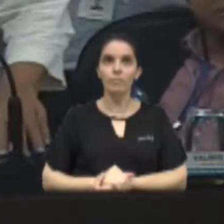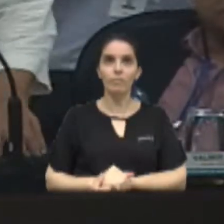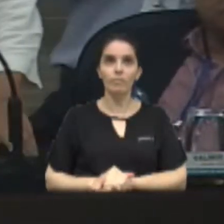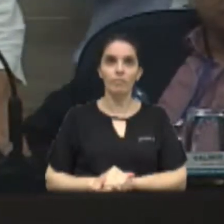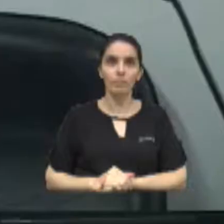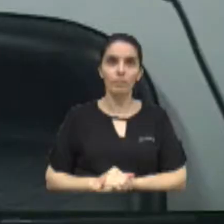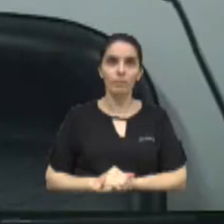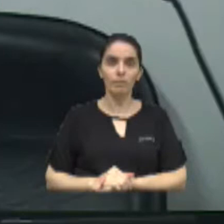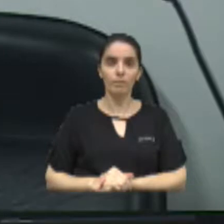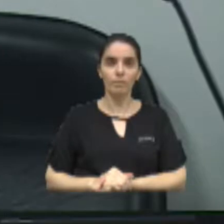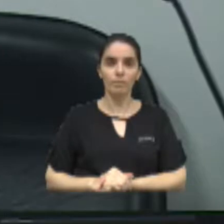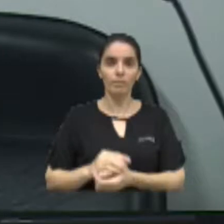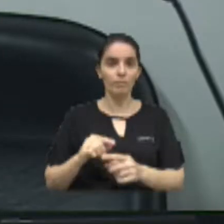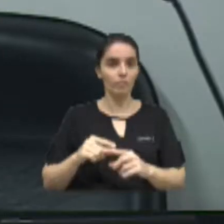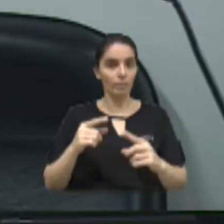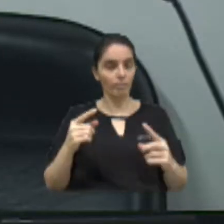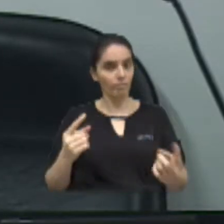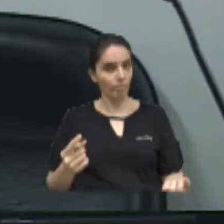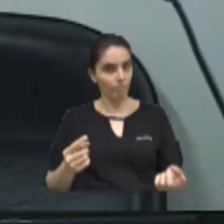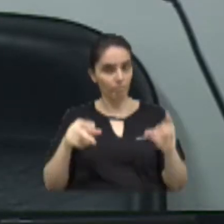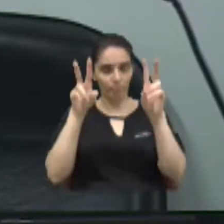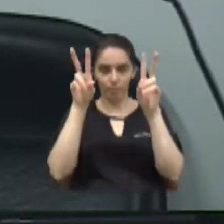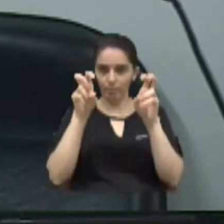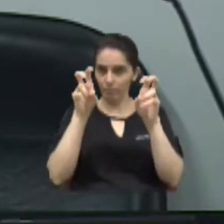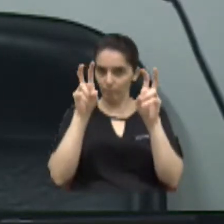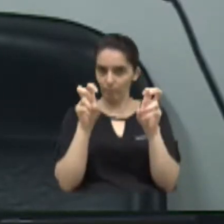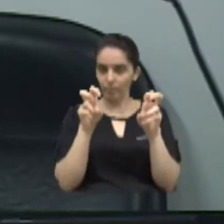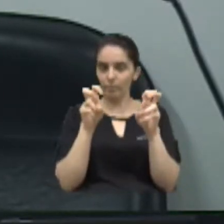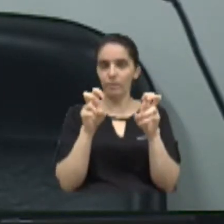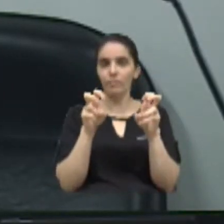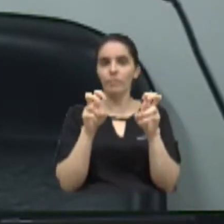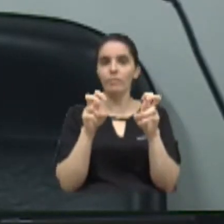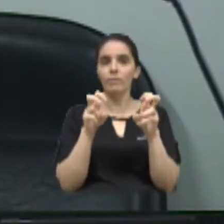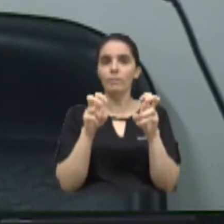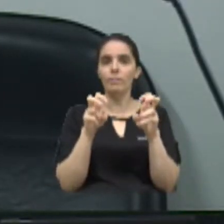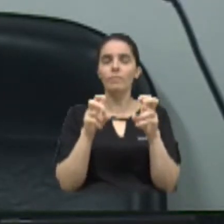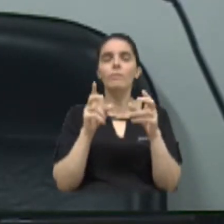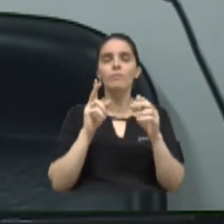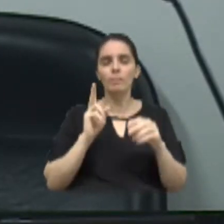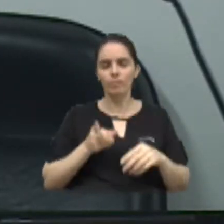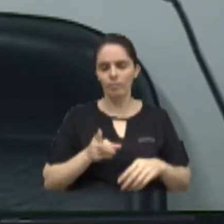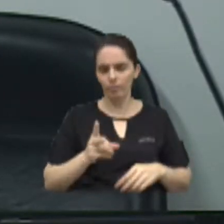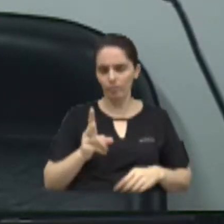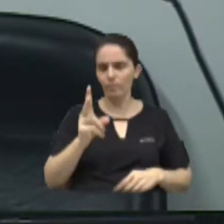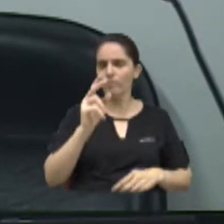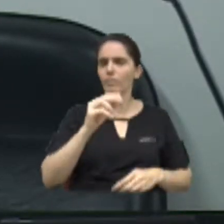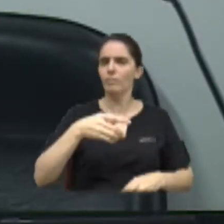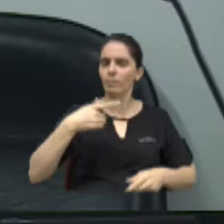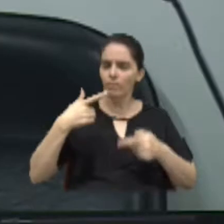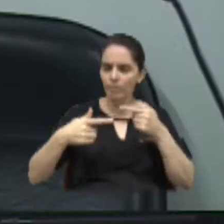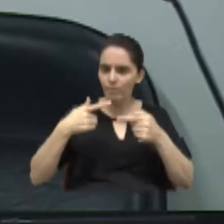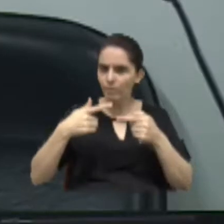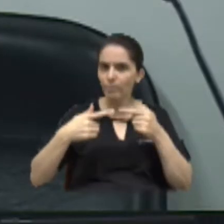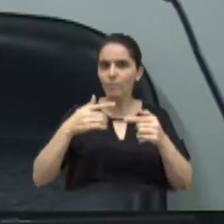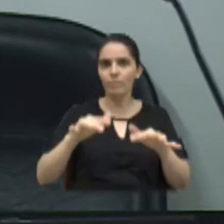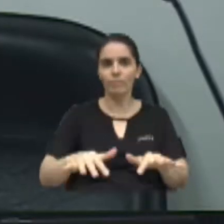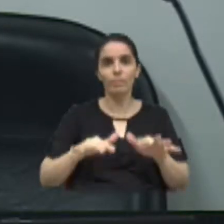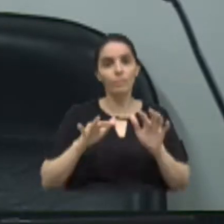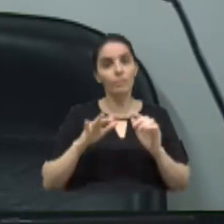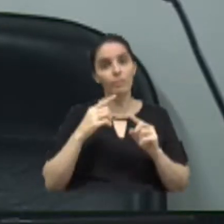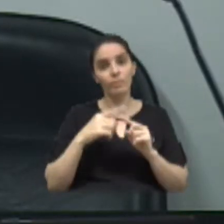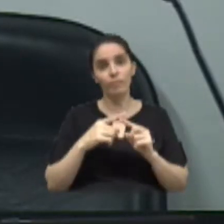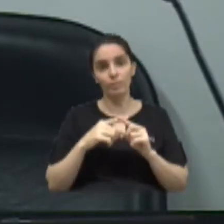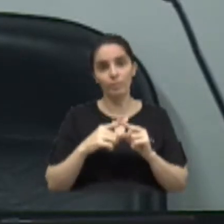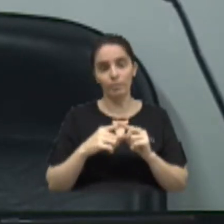Tá. Mas, enfim, é um assunto que ele vai estar sempre aqui na nossa pauta, exatamente pelo que está acontecendo hoje, né?